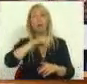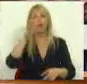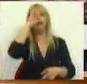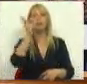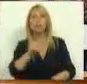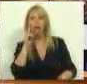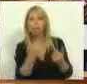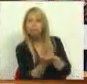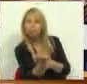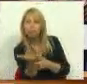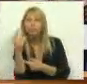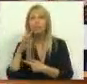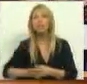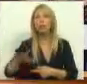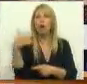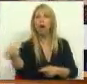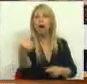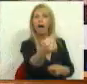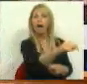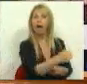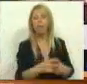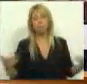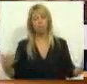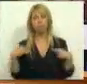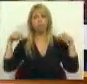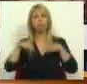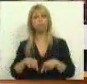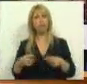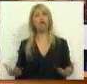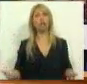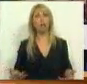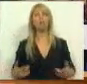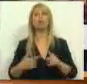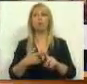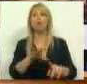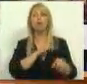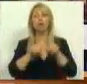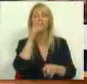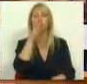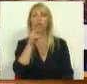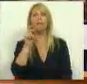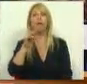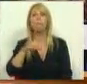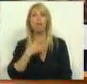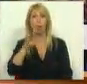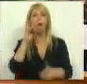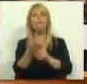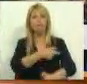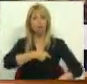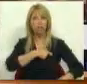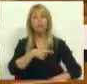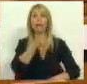estes casos. E portanto também cá estaremos, Sr. Deputado Amadeu Albregaria, para fiscalizar a rapidez com que esta medida será